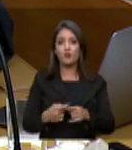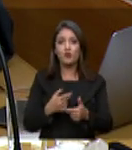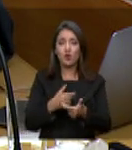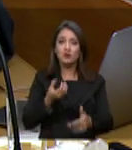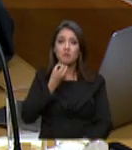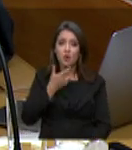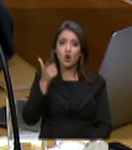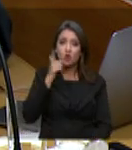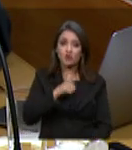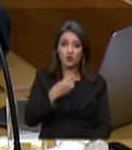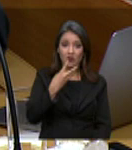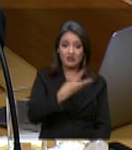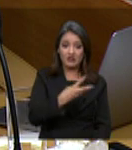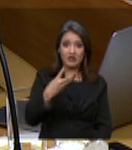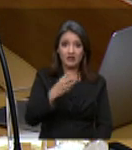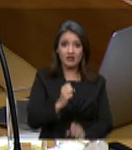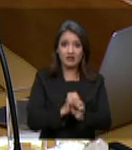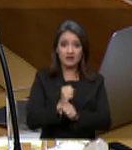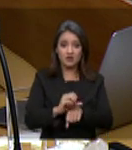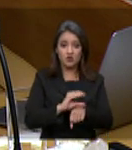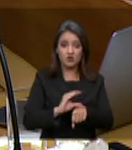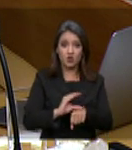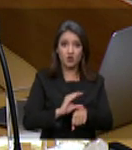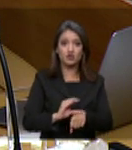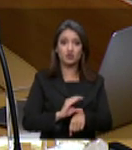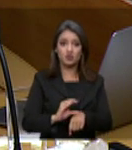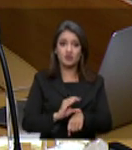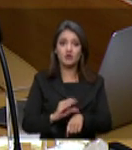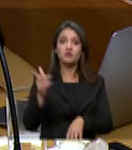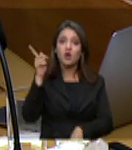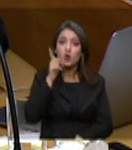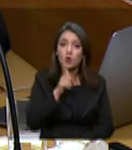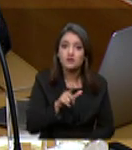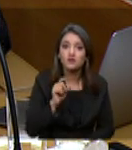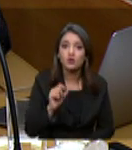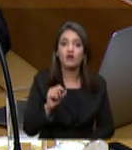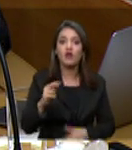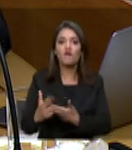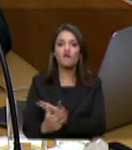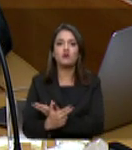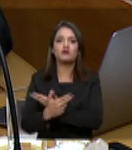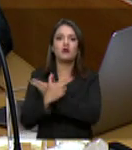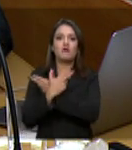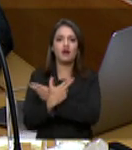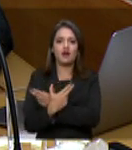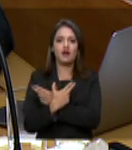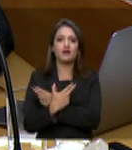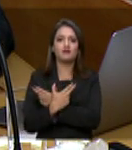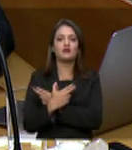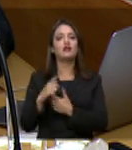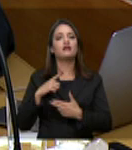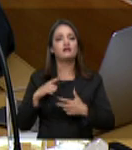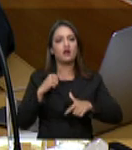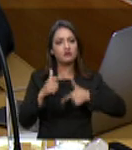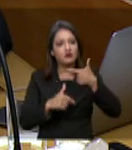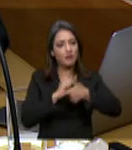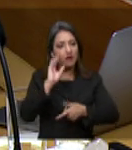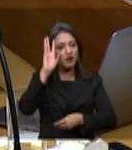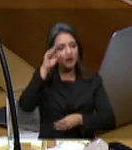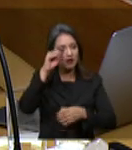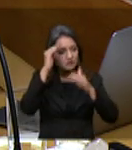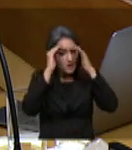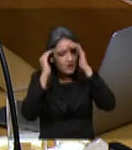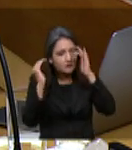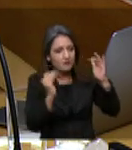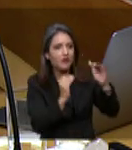conquistamos desses 33 anos de construção de 88 foram as forças armadas rigorosamente atuando dentro